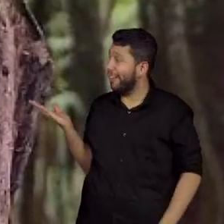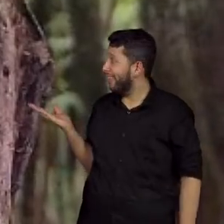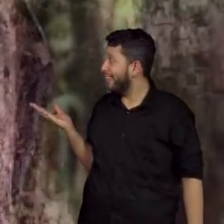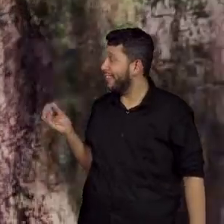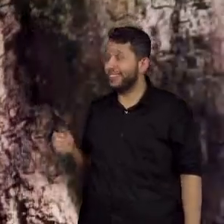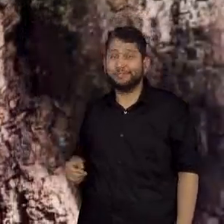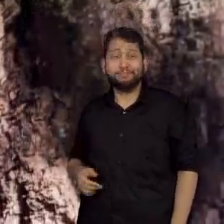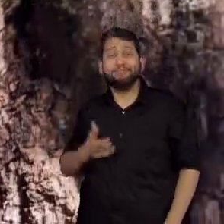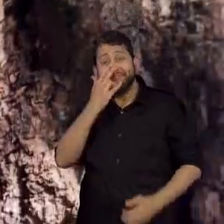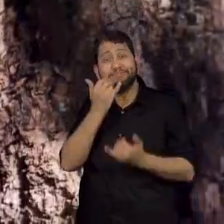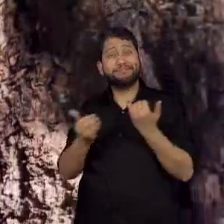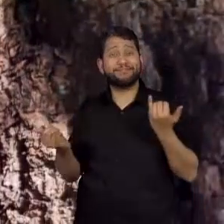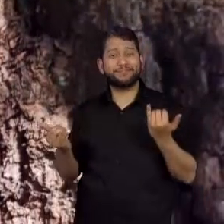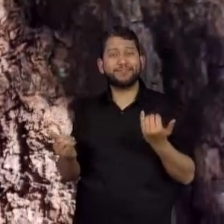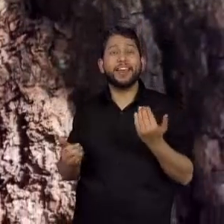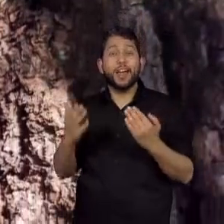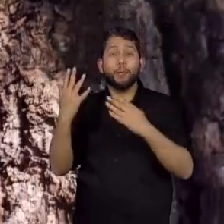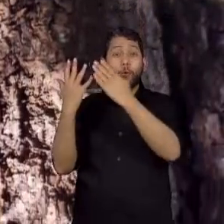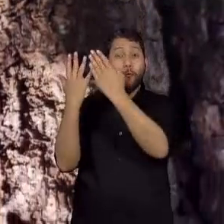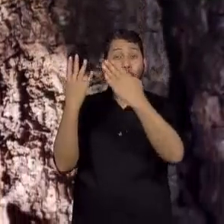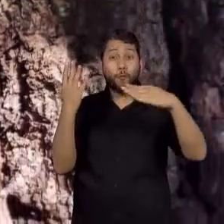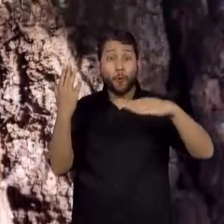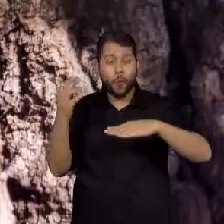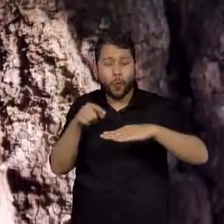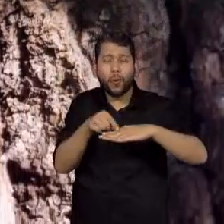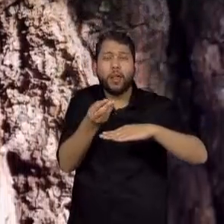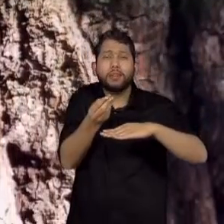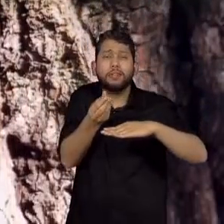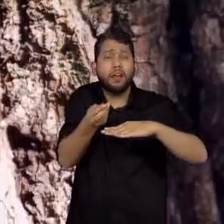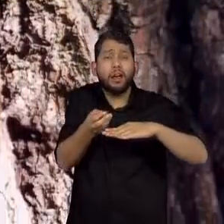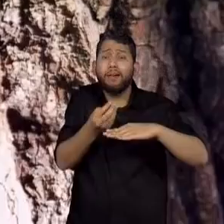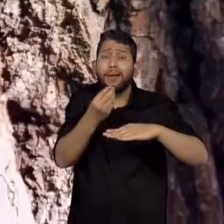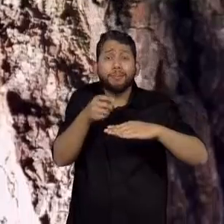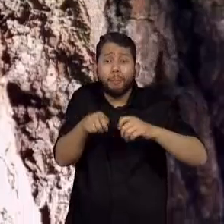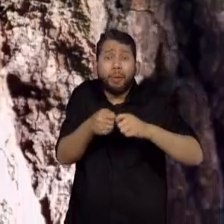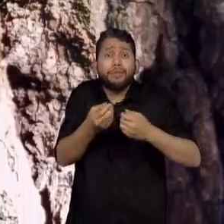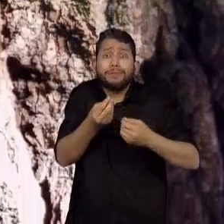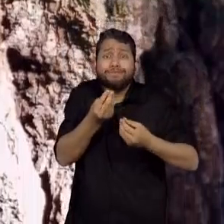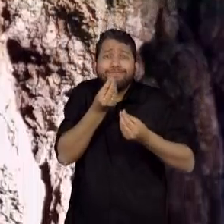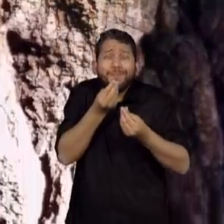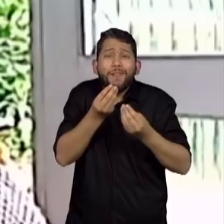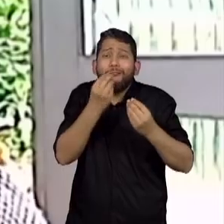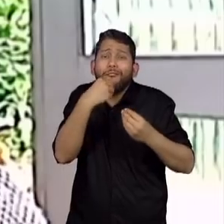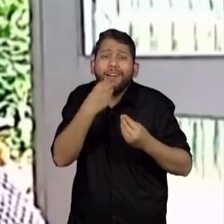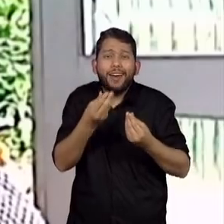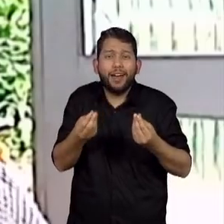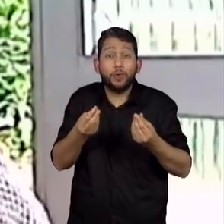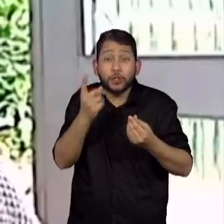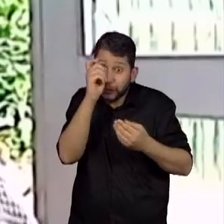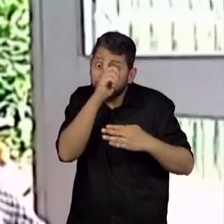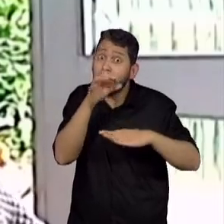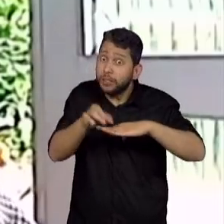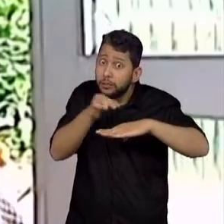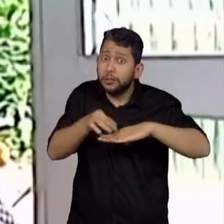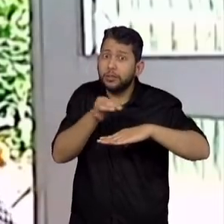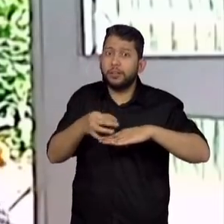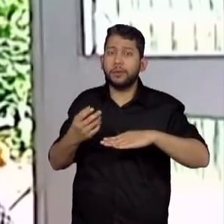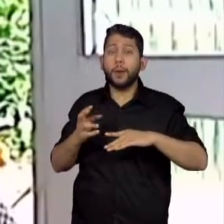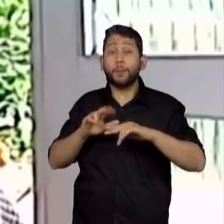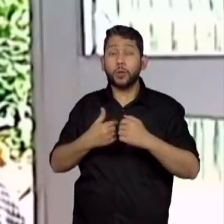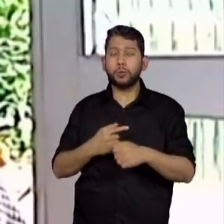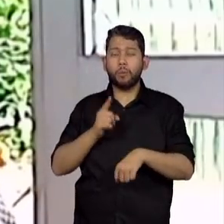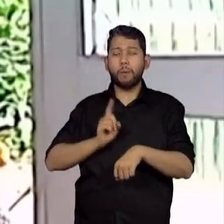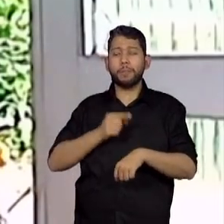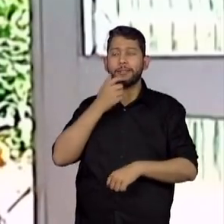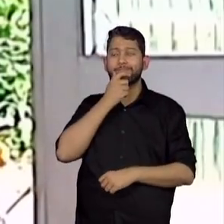Ela é transparentezinha, é uma folha muito delicada, muito difícil de fazer o bordado, né? Então, no primeiro momento,